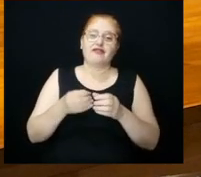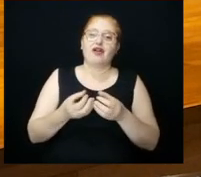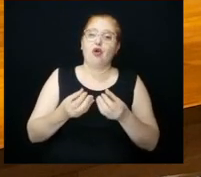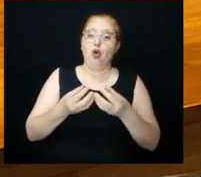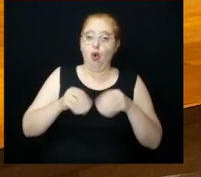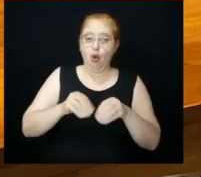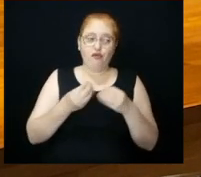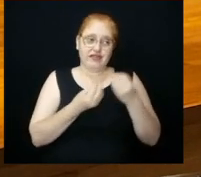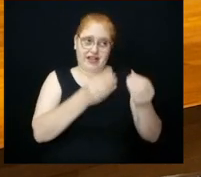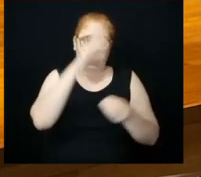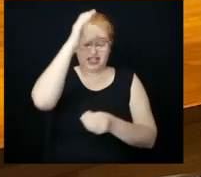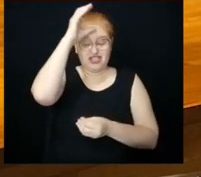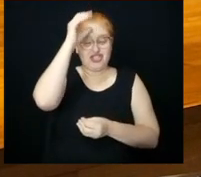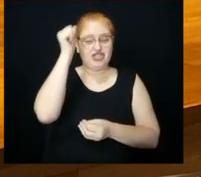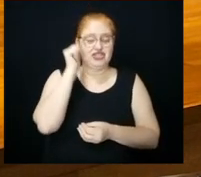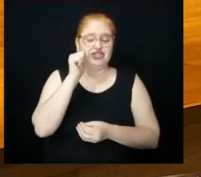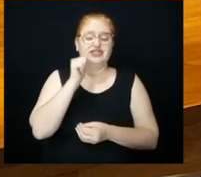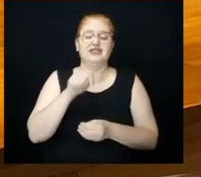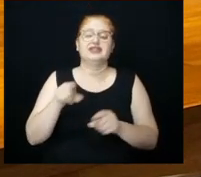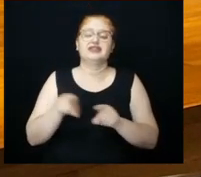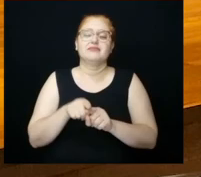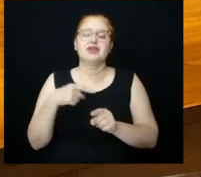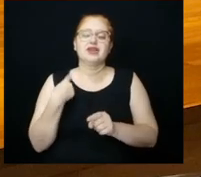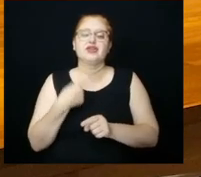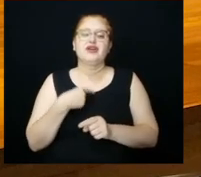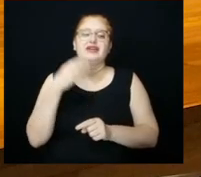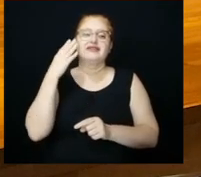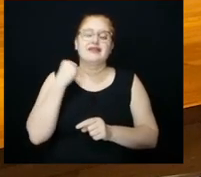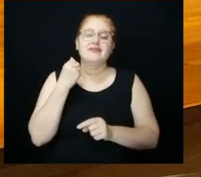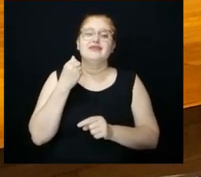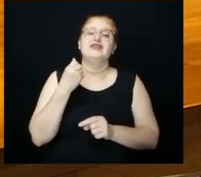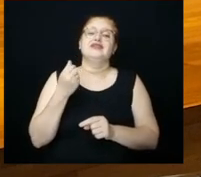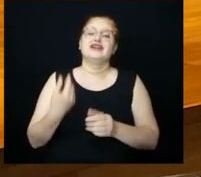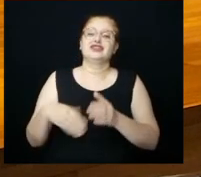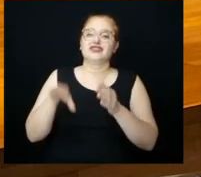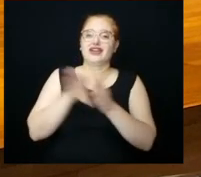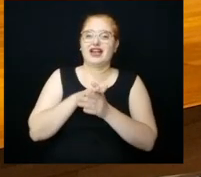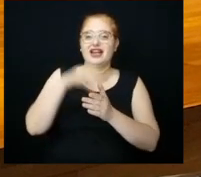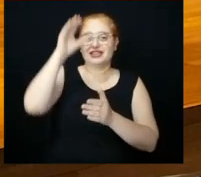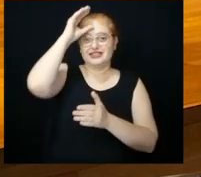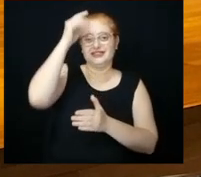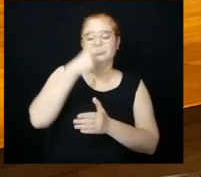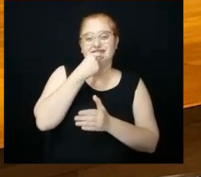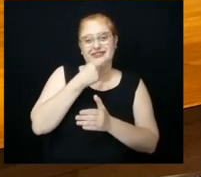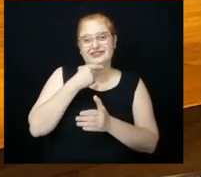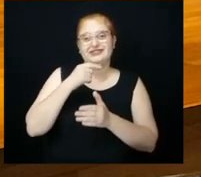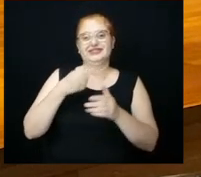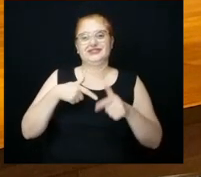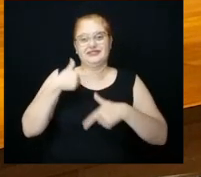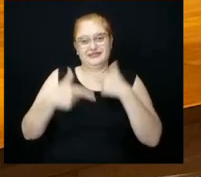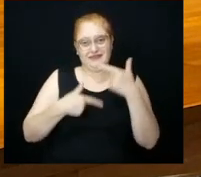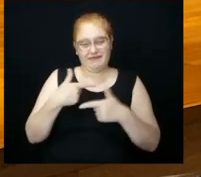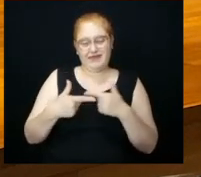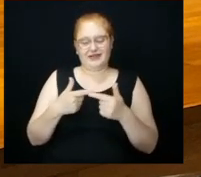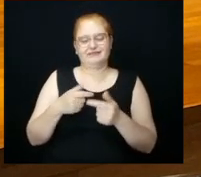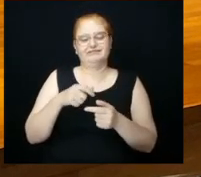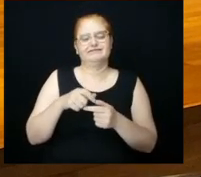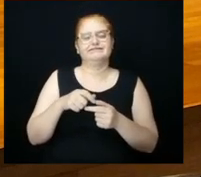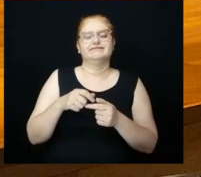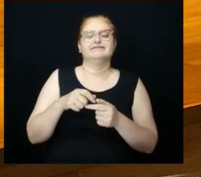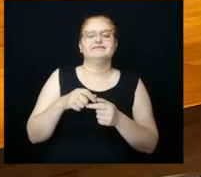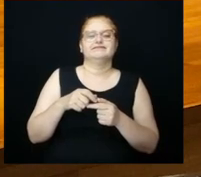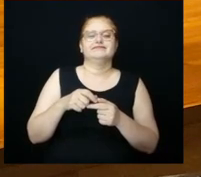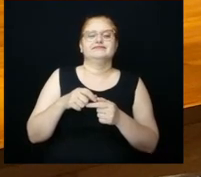Rosa. E sem eu saber, estávamos também à espera que o tio Chico chegasse do trabalho. A porta da